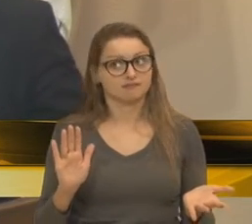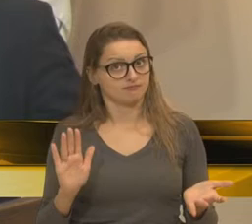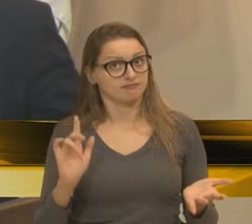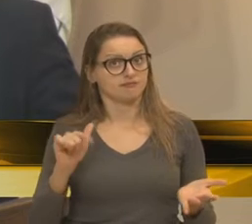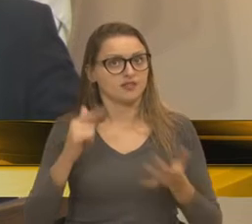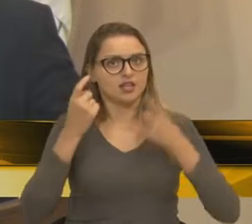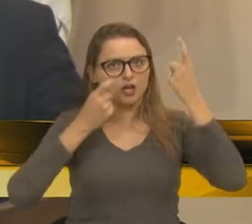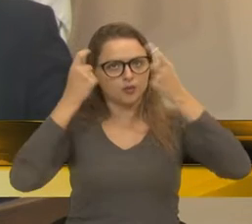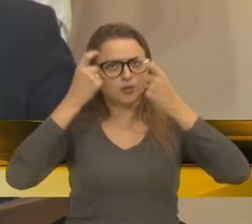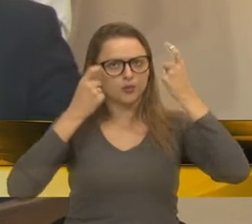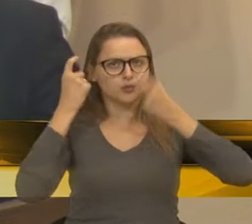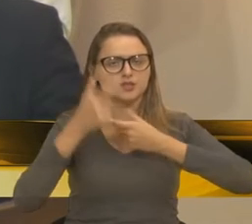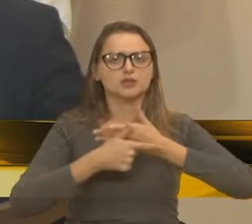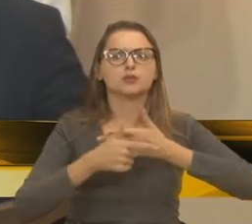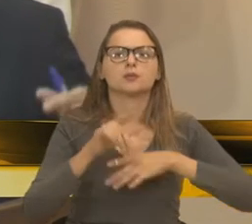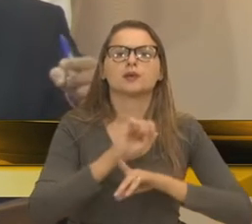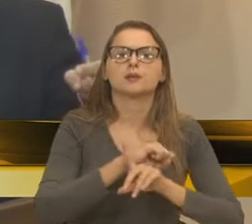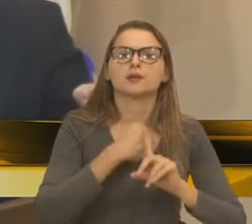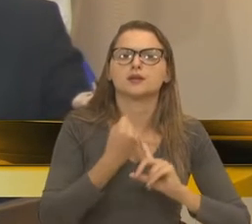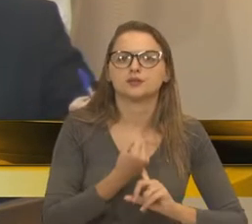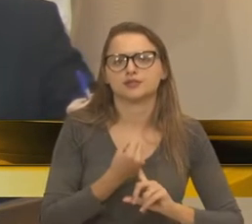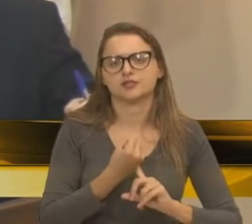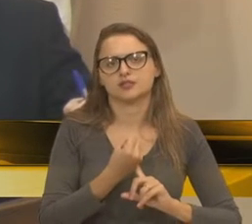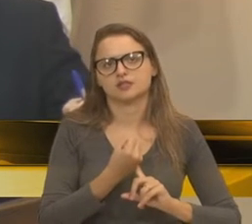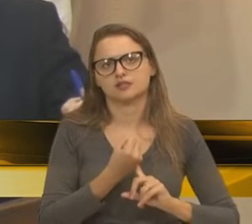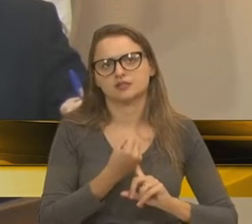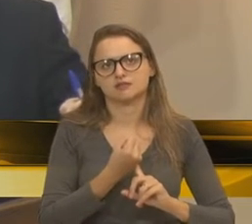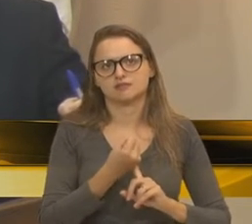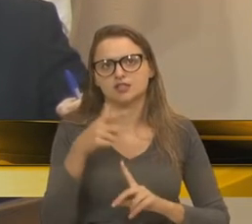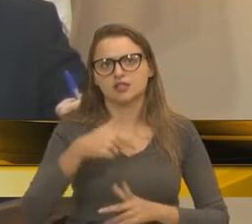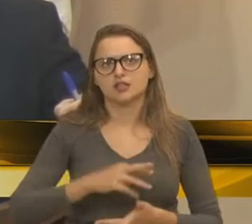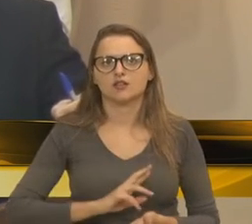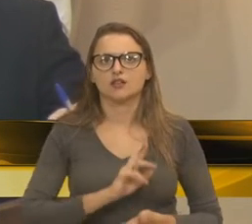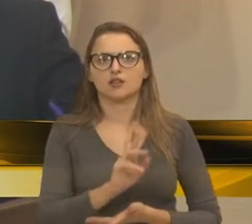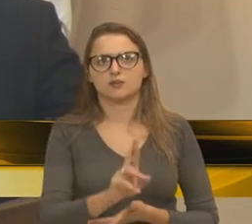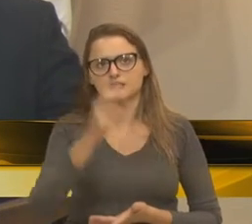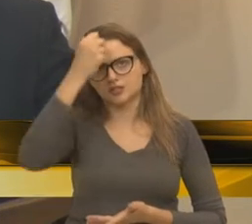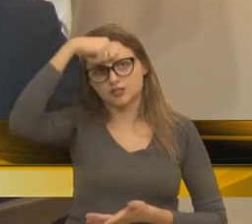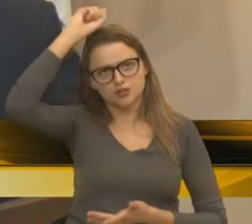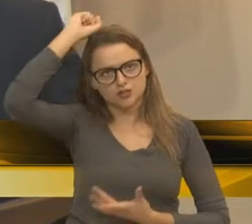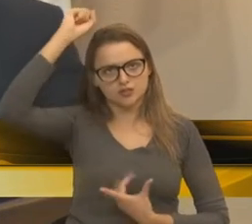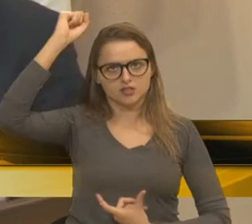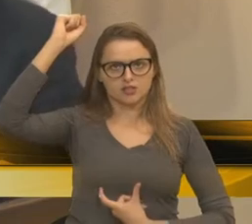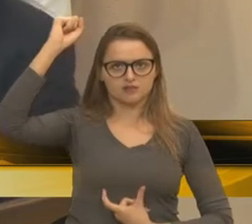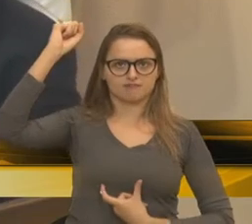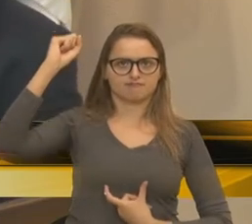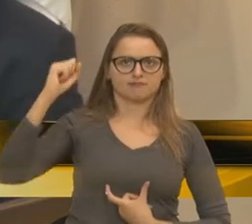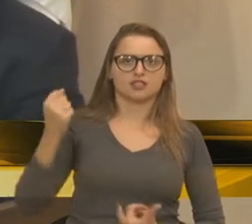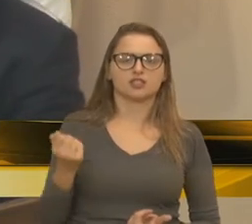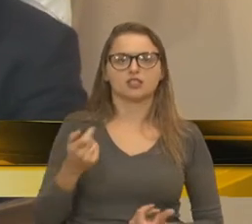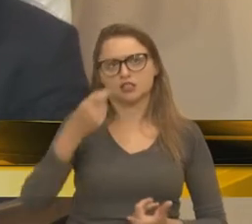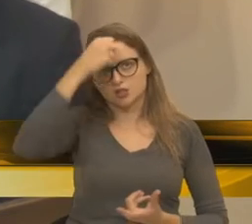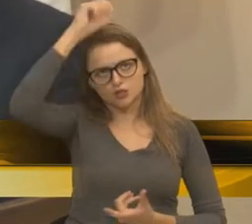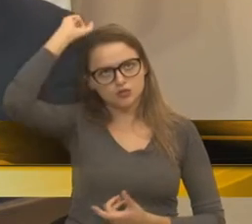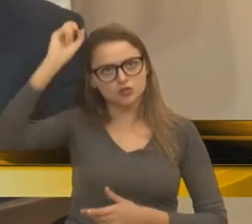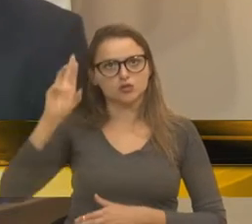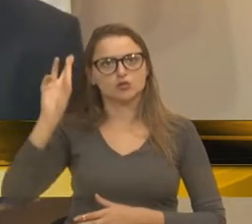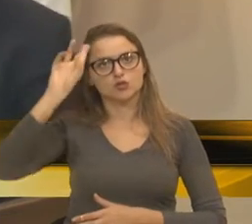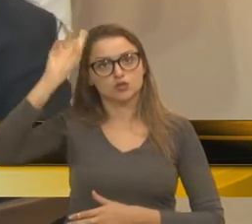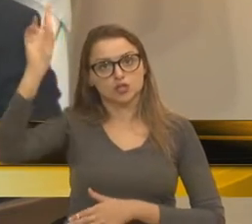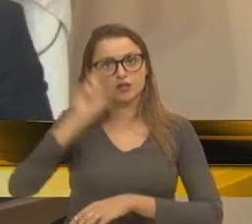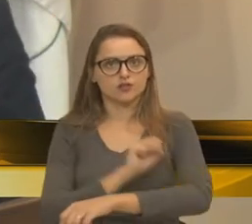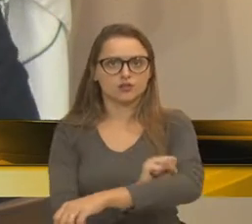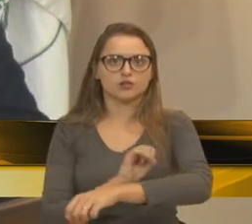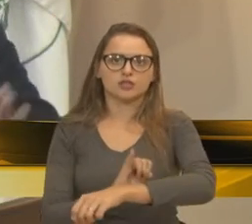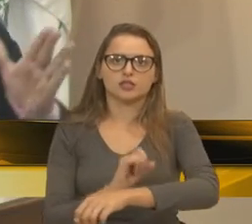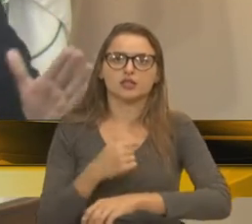preocupação social? Estava ontem um representante da UX aqui, com crachá da universidade. Estava aqui o diretor do Senai Mecatrônica. Bom,